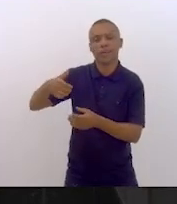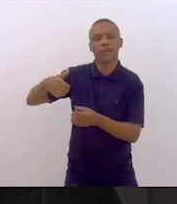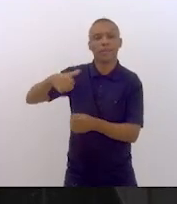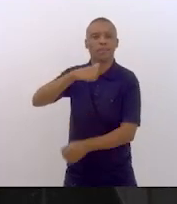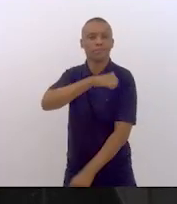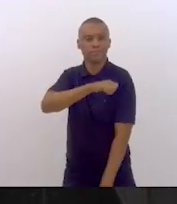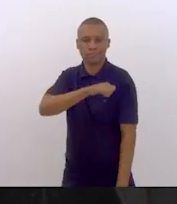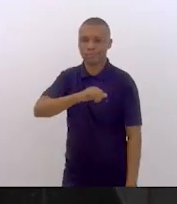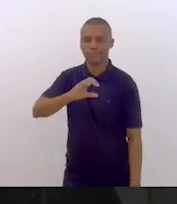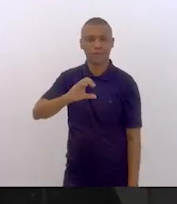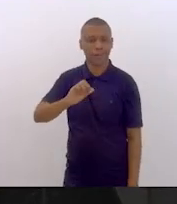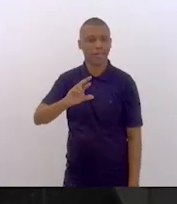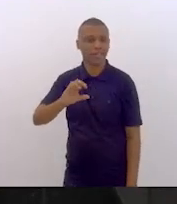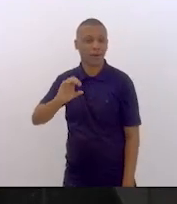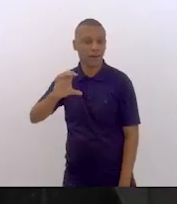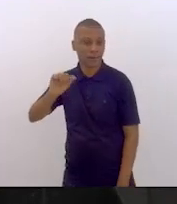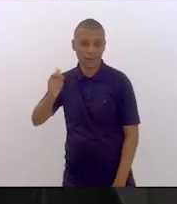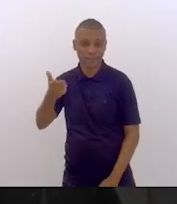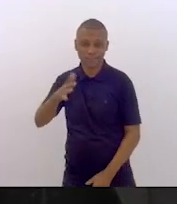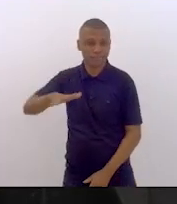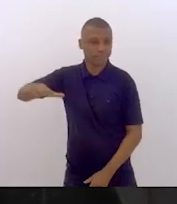e ao mesmo tempo